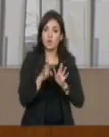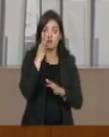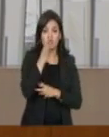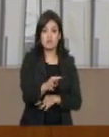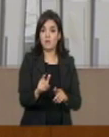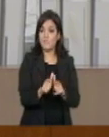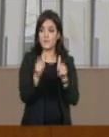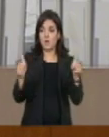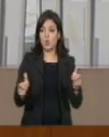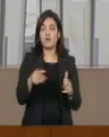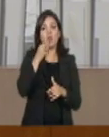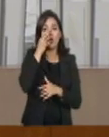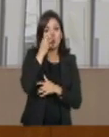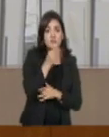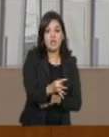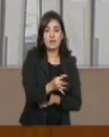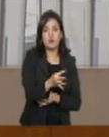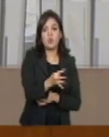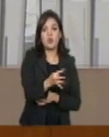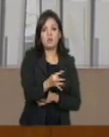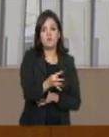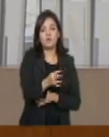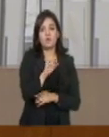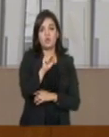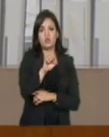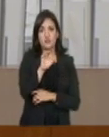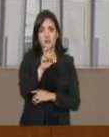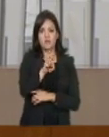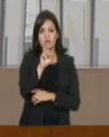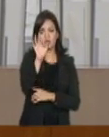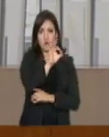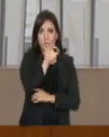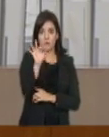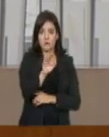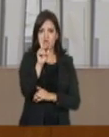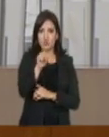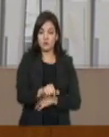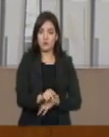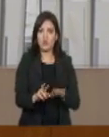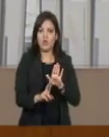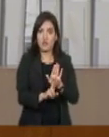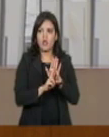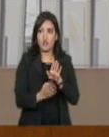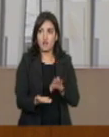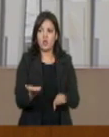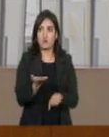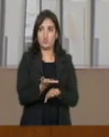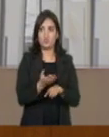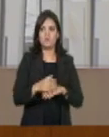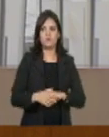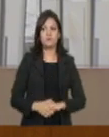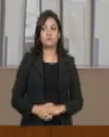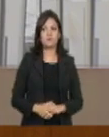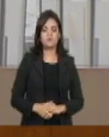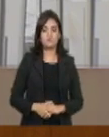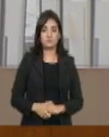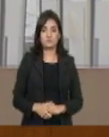acusação. 85%, ministro Fux, são recursos providos para a acusação. De